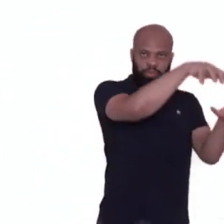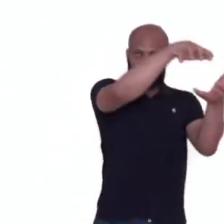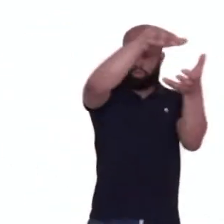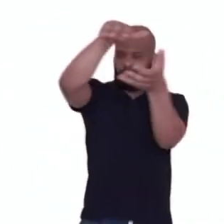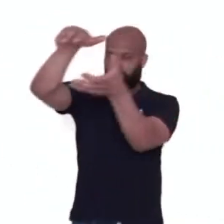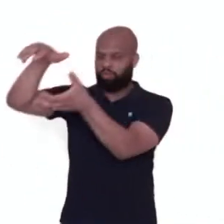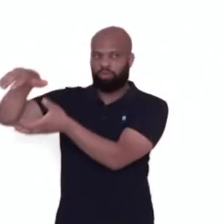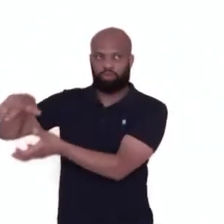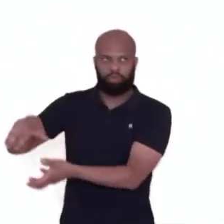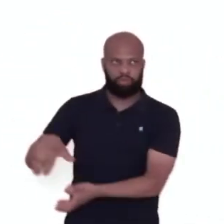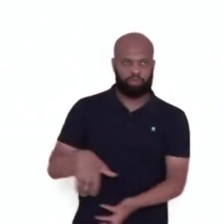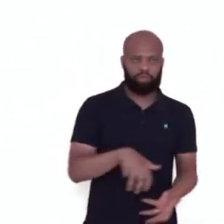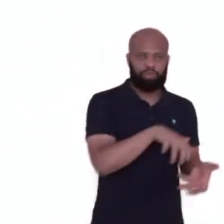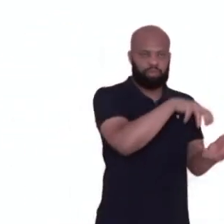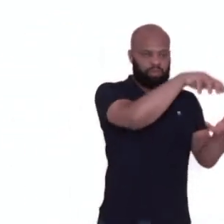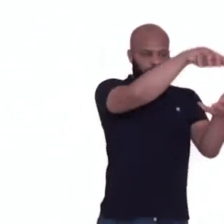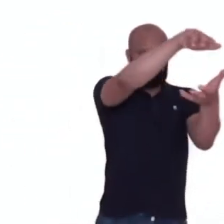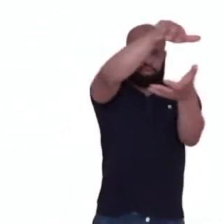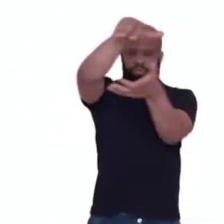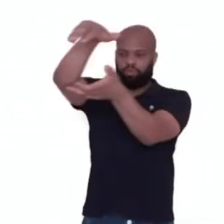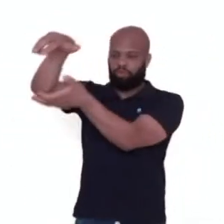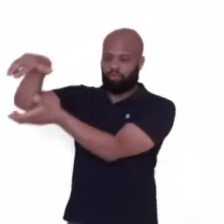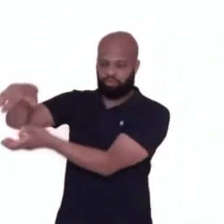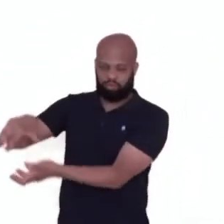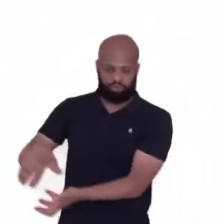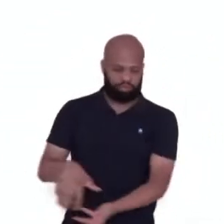está girando, se